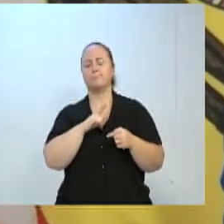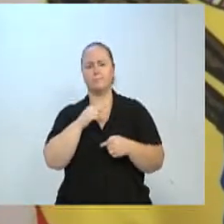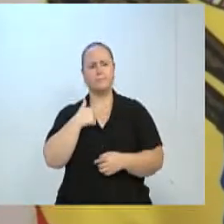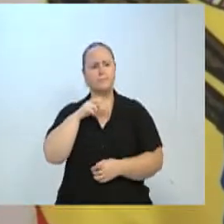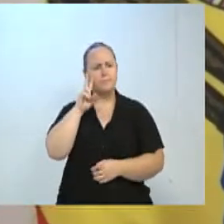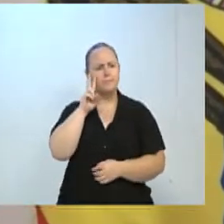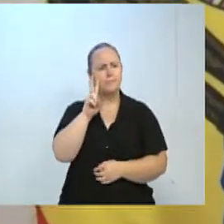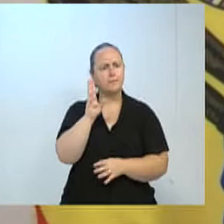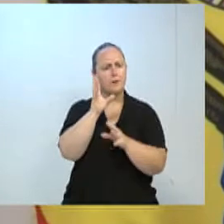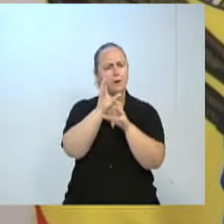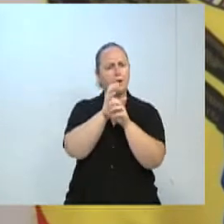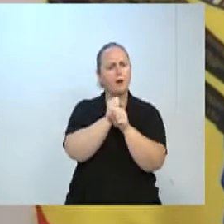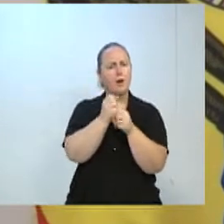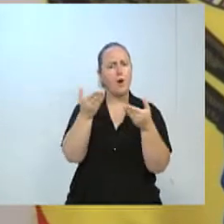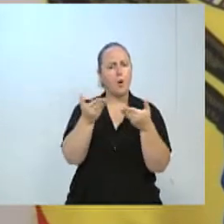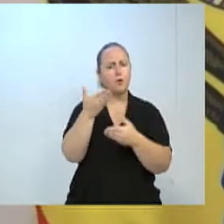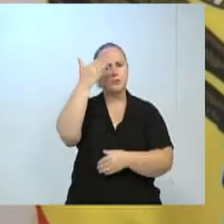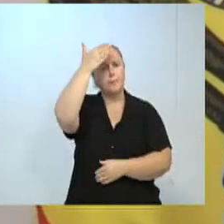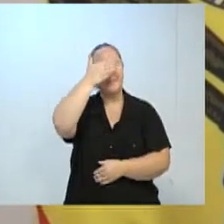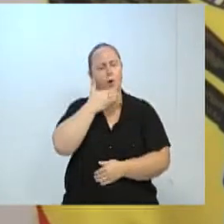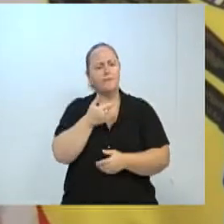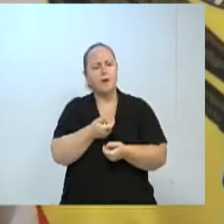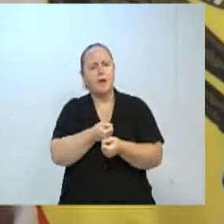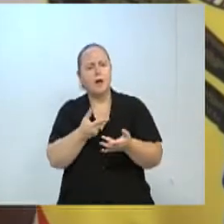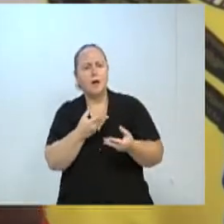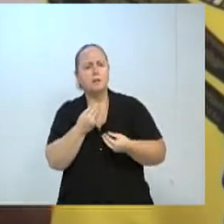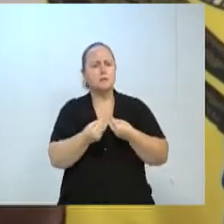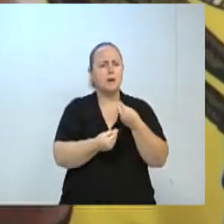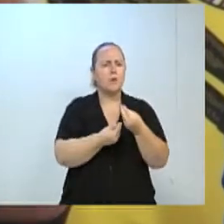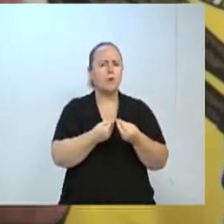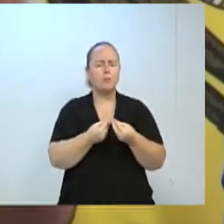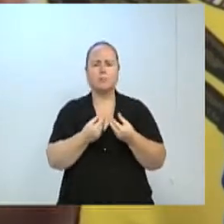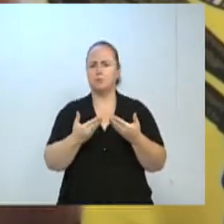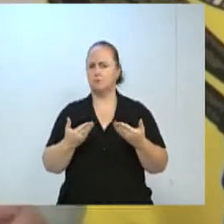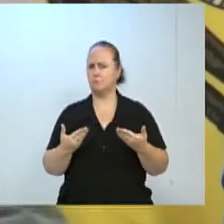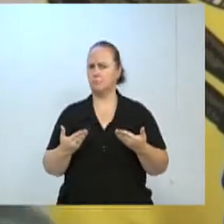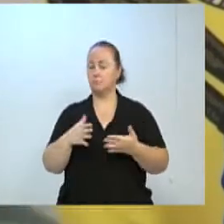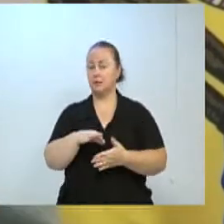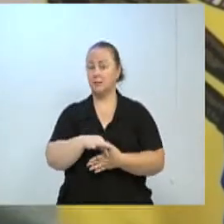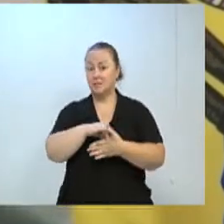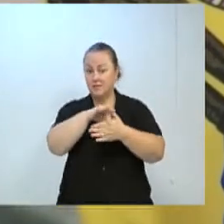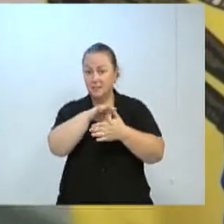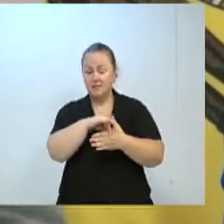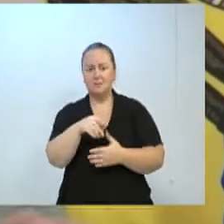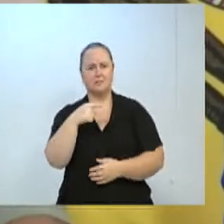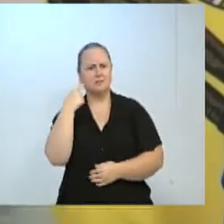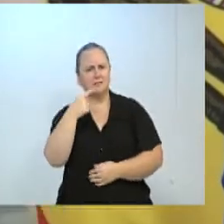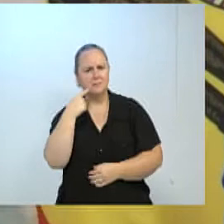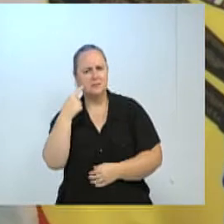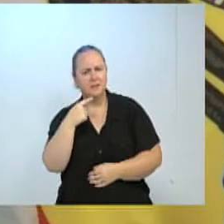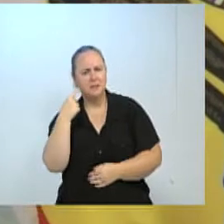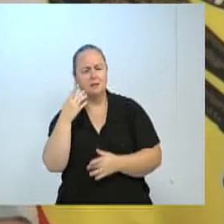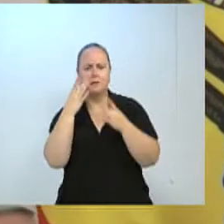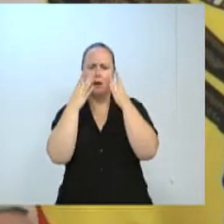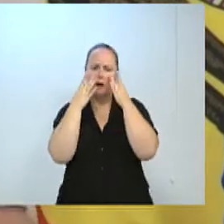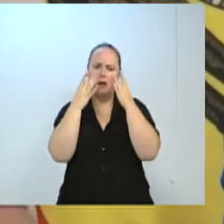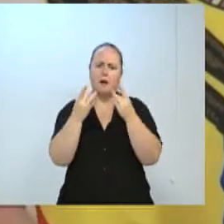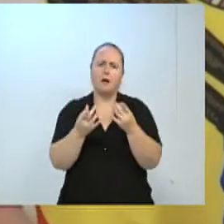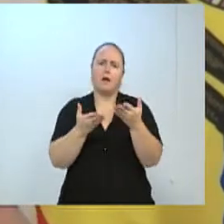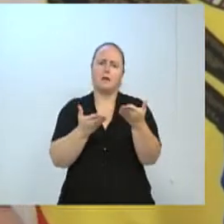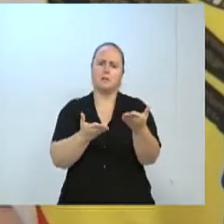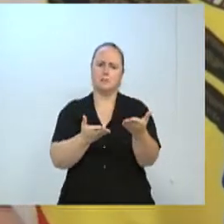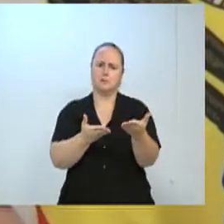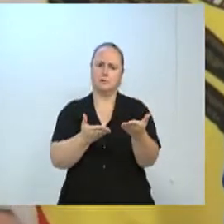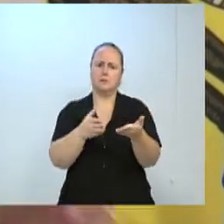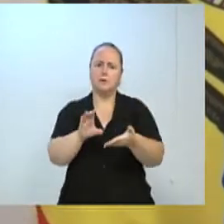governo. Né? Mas assim, líder do governo, doutor Lazzarin, dê uma atenção especial para esses conselhos